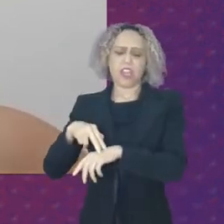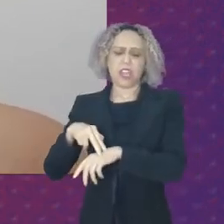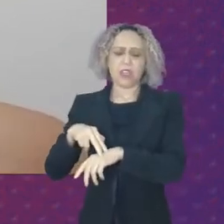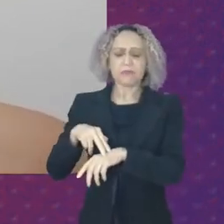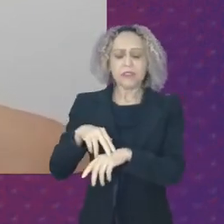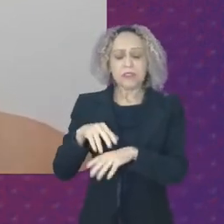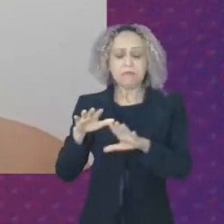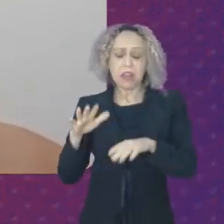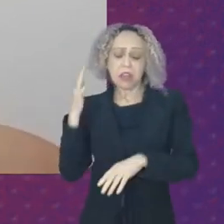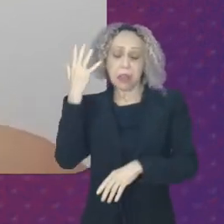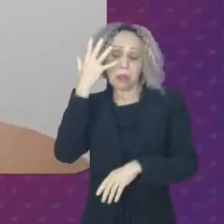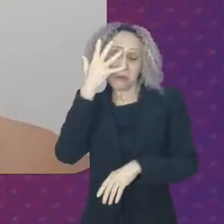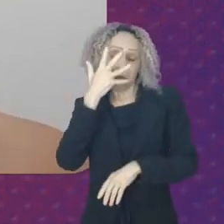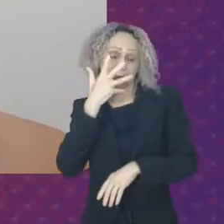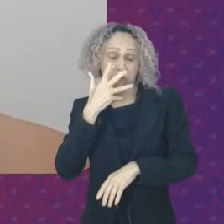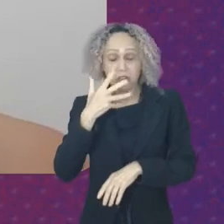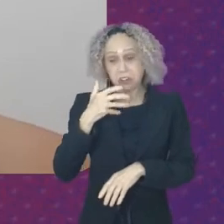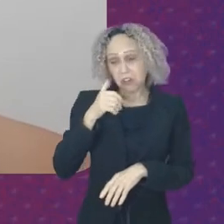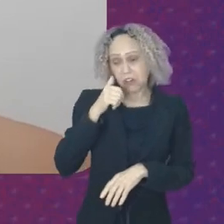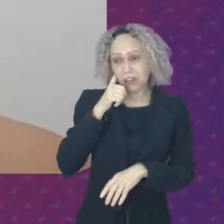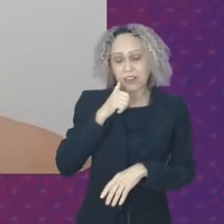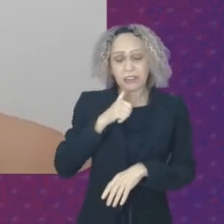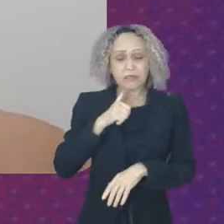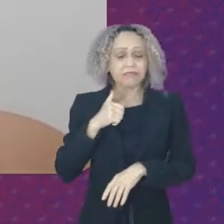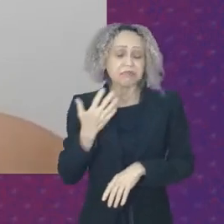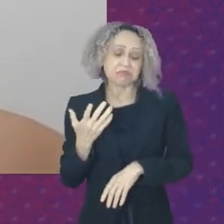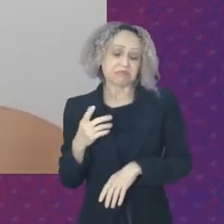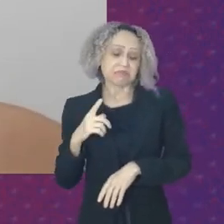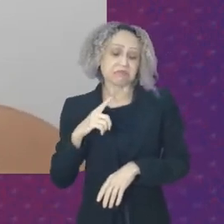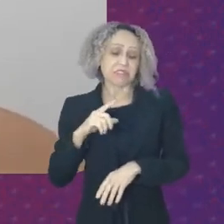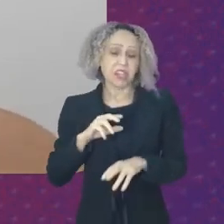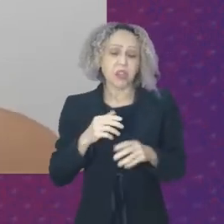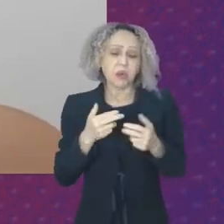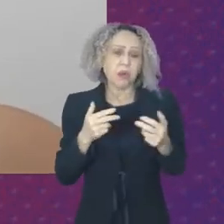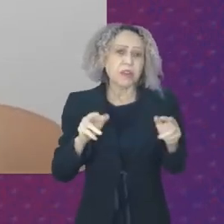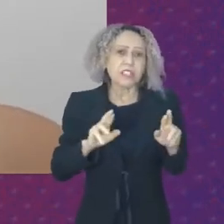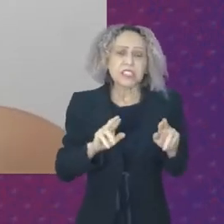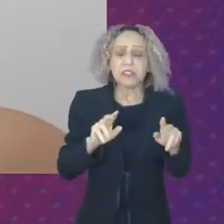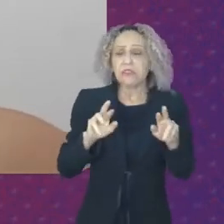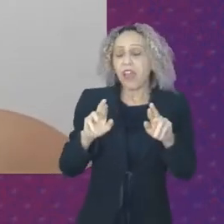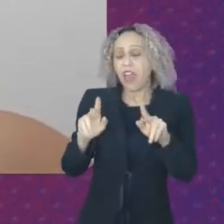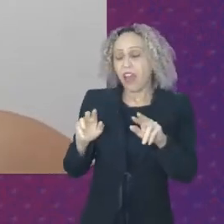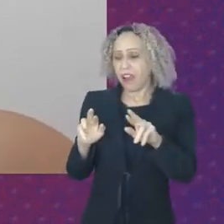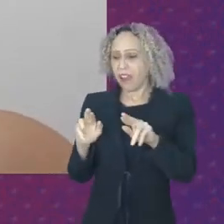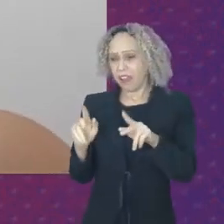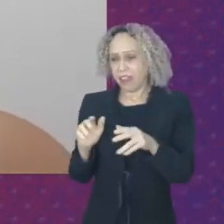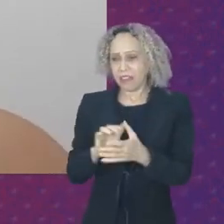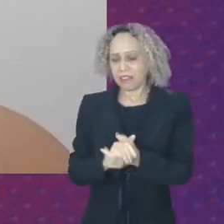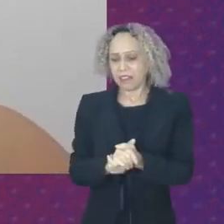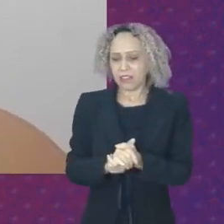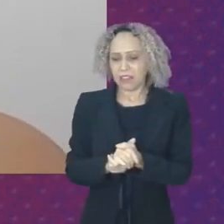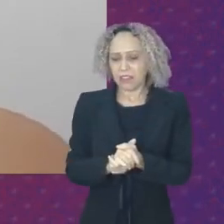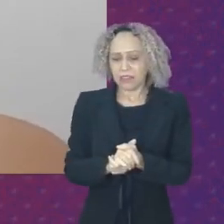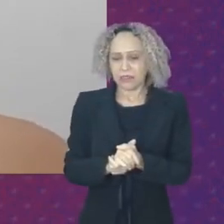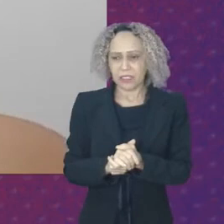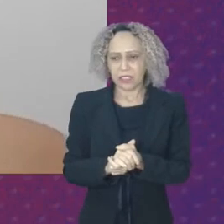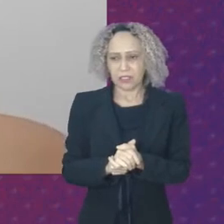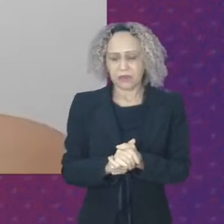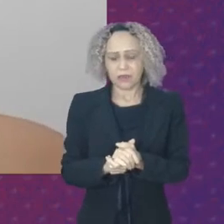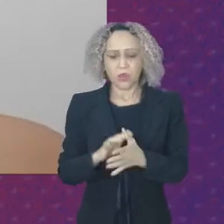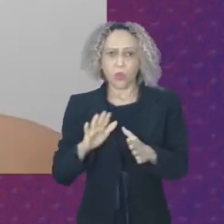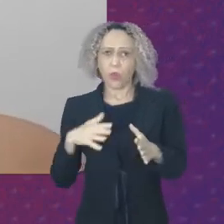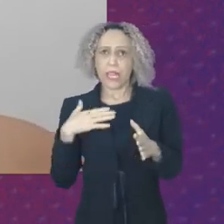ela é bonita, ela tem outros atributos que não ficam restritos apenas à parte política.